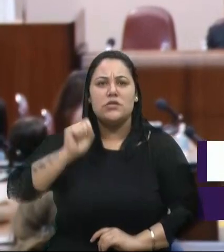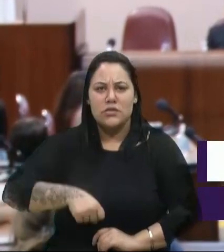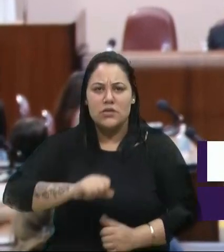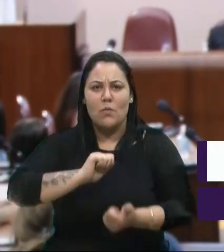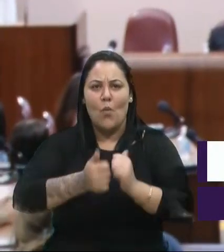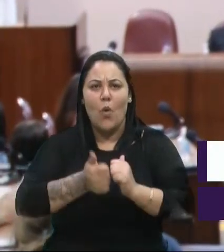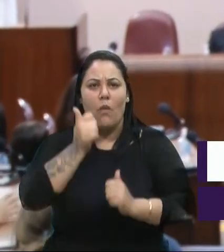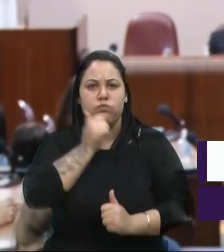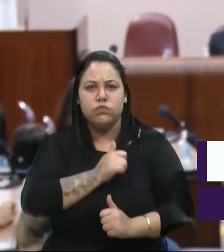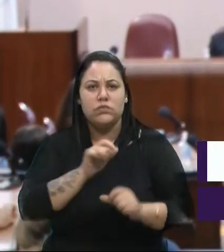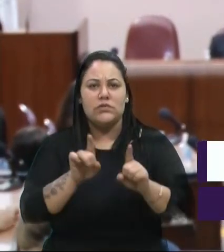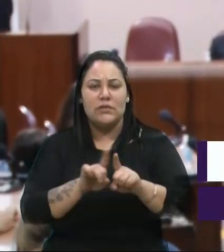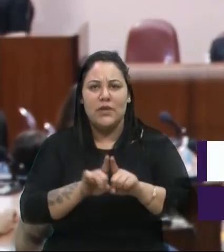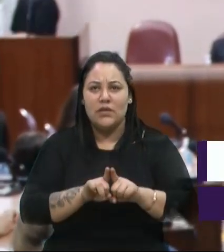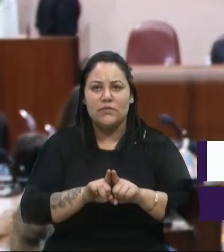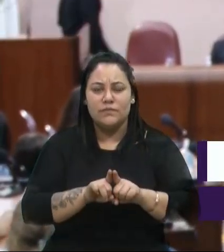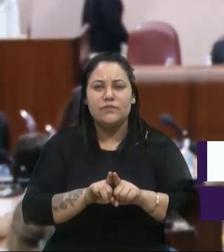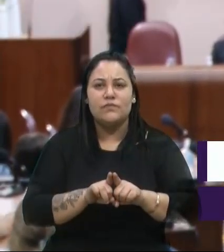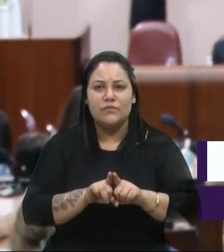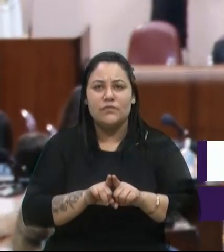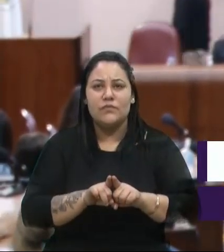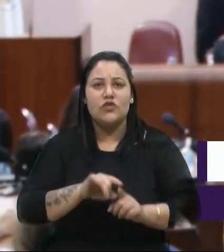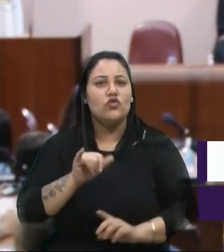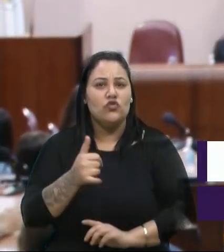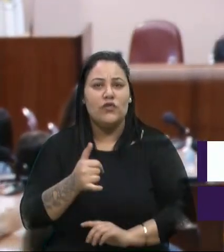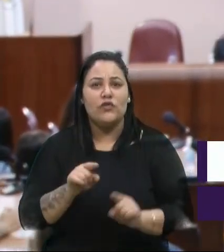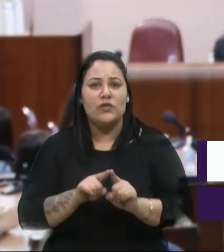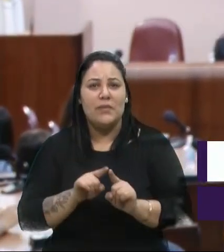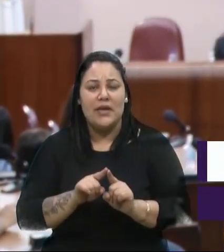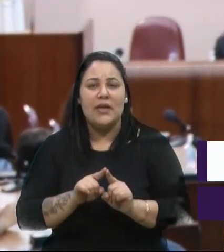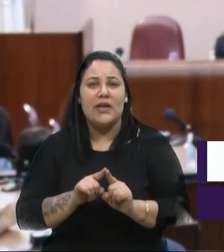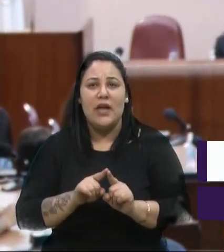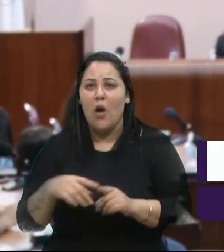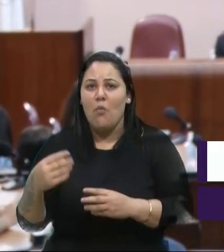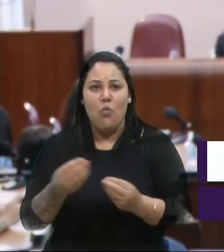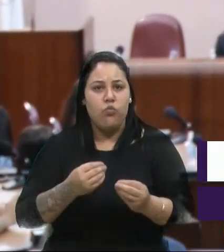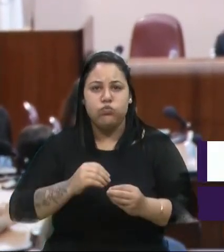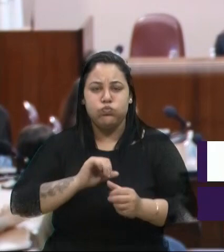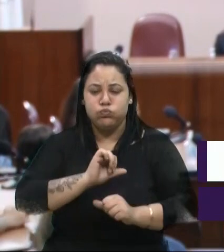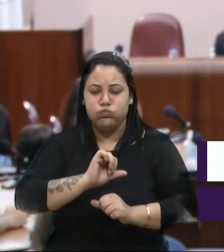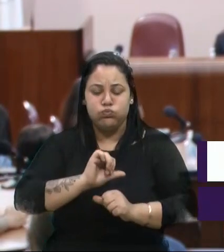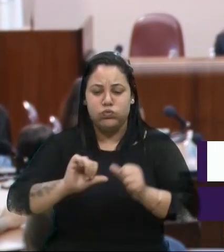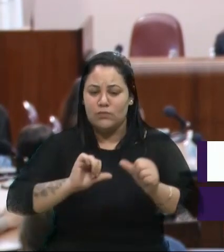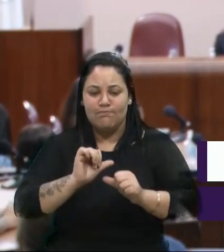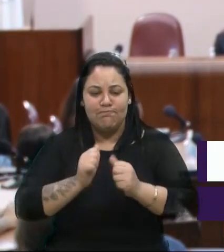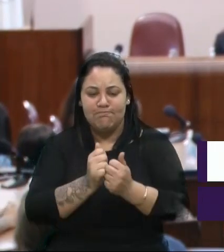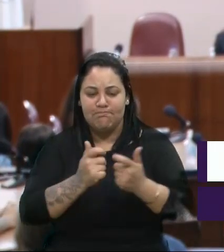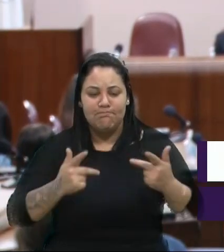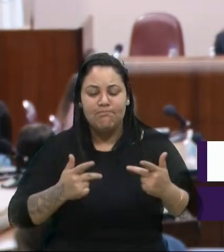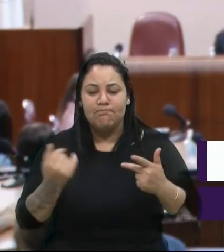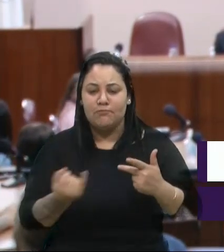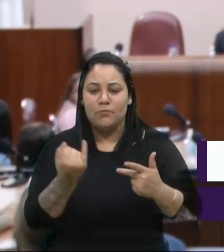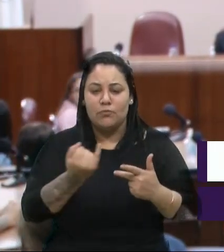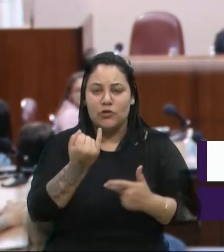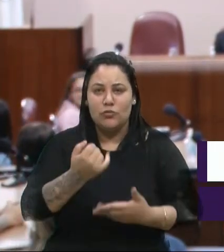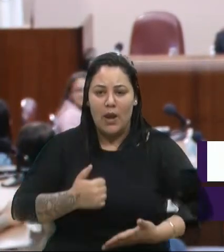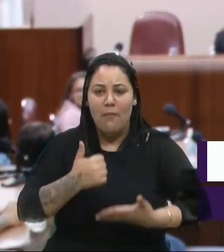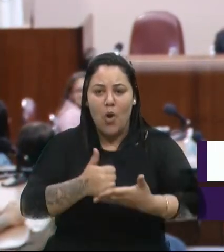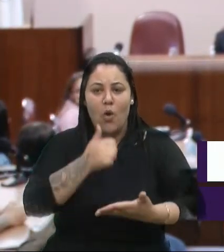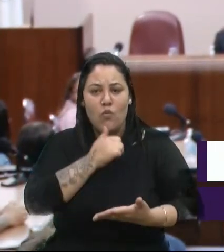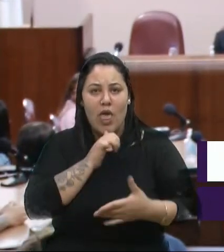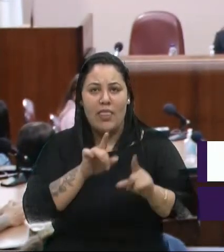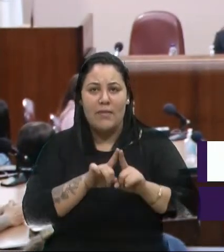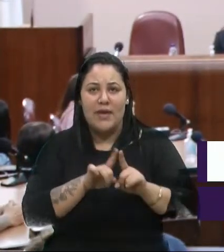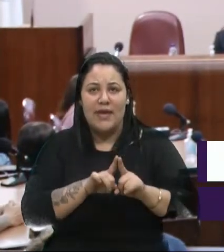Clube Juventude é, eu acho que vem ao encontro, né, de muitas mudanças importantes da sociedade e as gurias aí que ascenderam